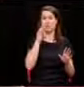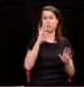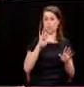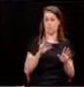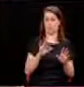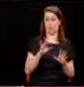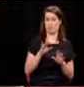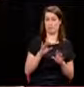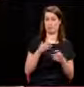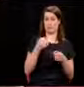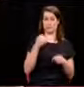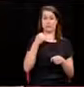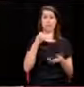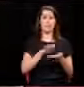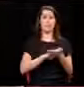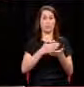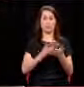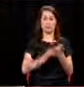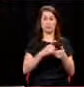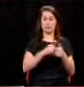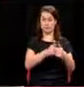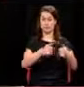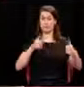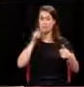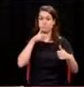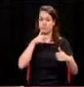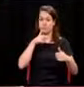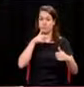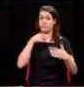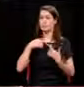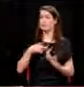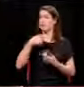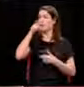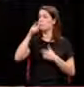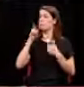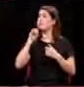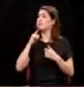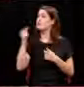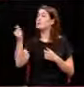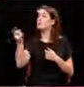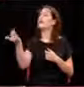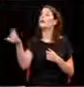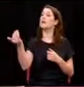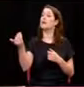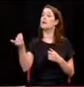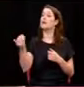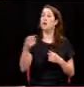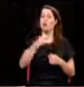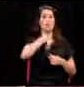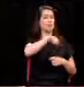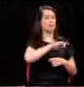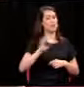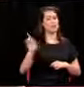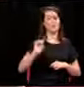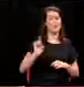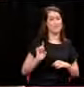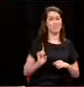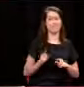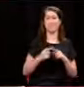surdo. Nós não cobramos ao surdo. O nosso modelo de negócio é completamente diferente. Não